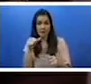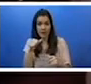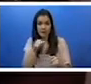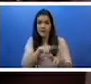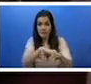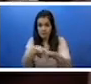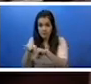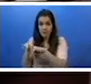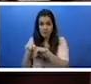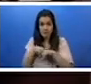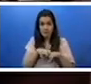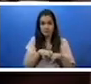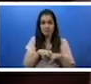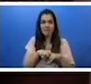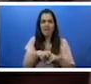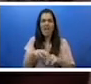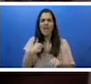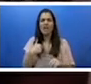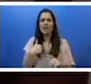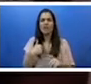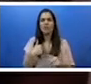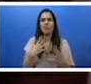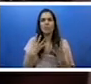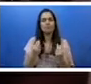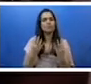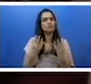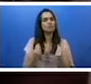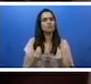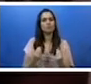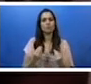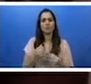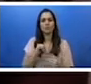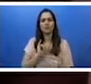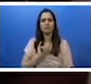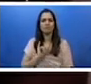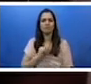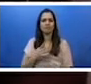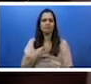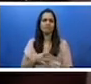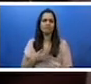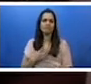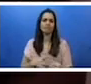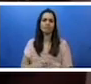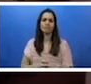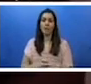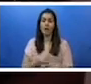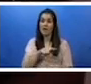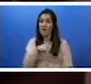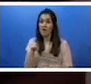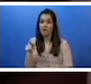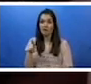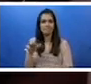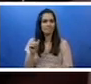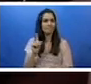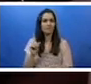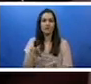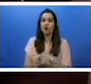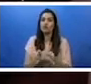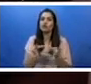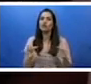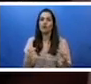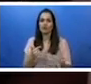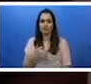poder fazer o exame, eu fiquei com muita, mas muita pena de saber que talvez elas não teriam a mesma sorte que